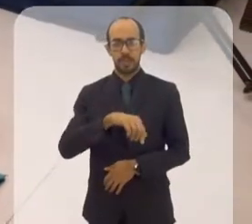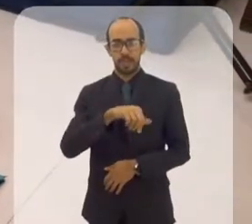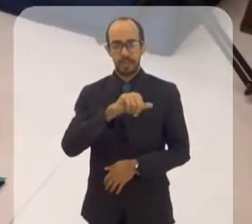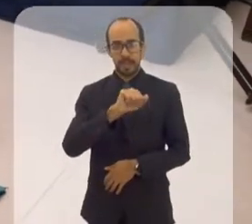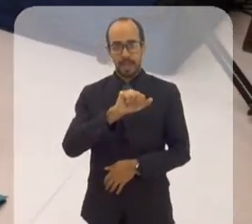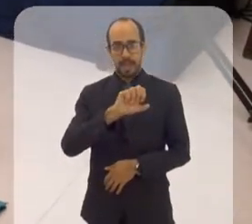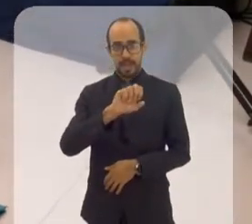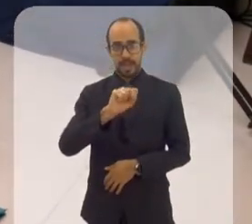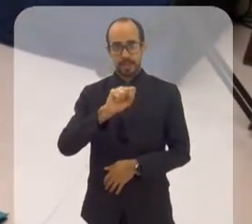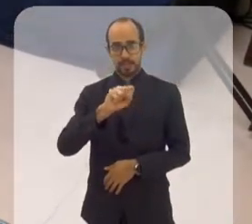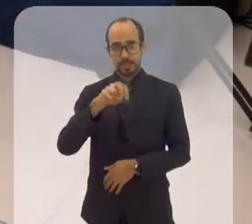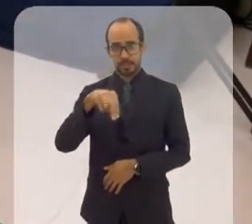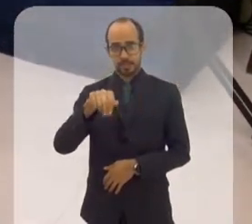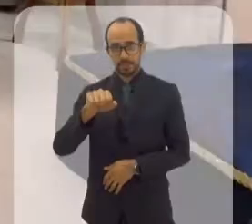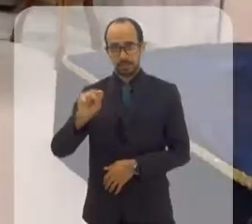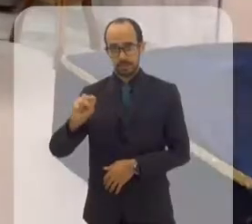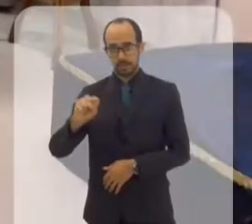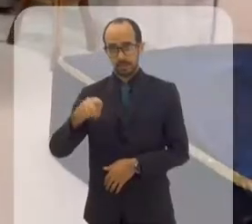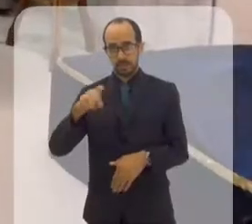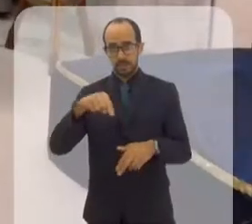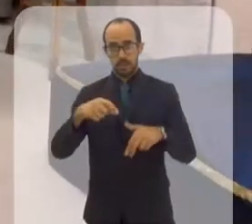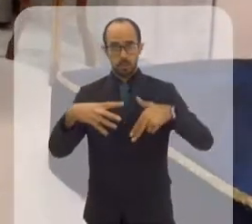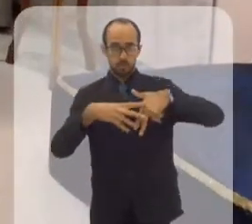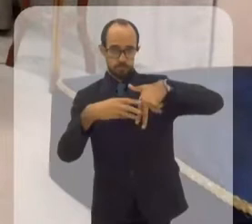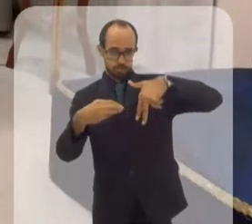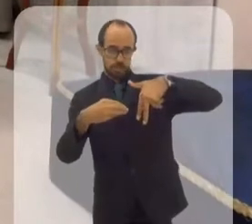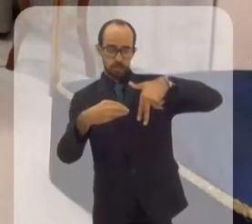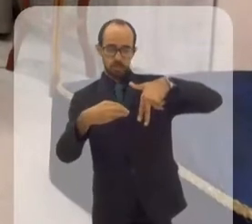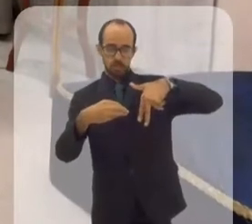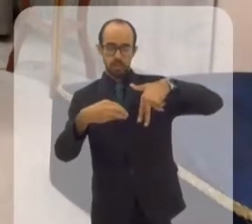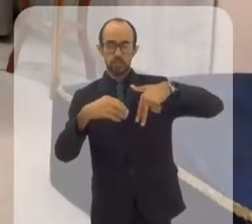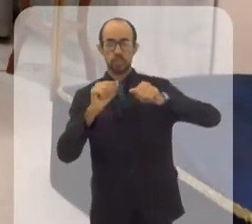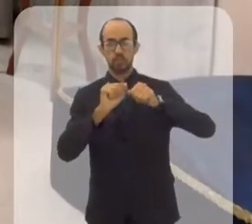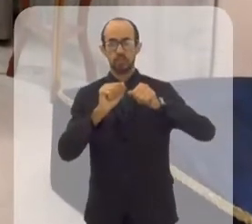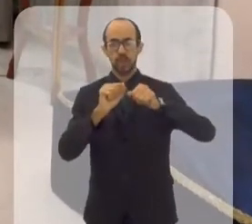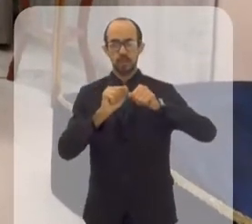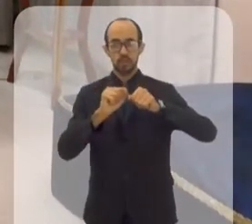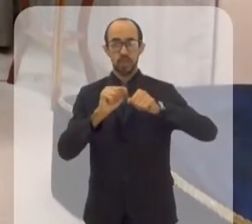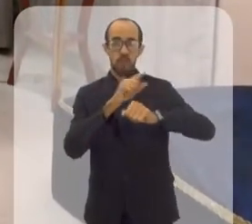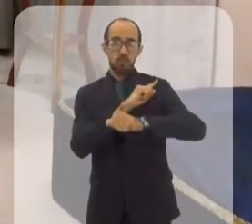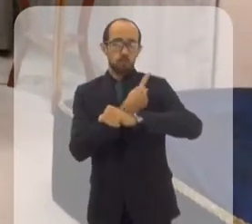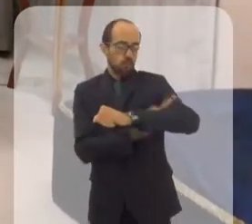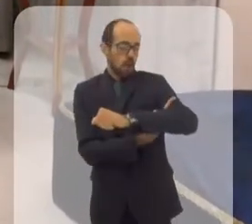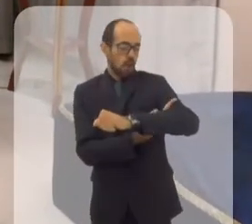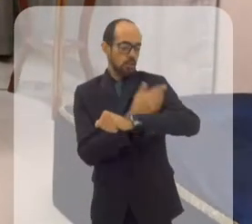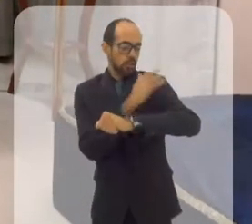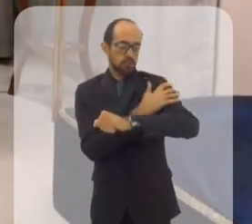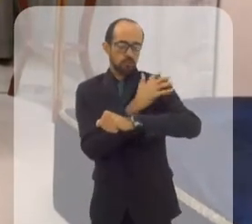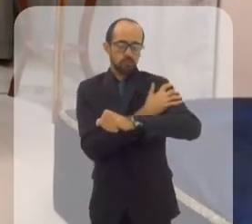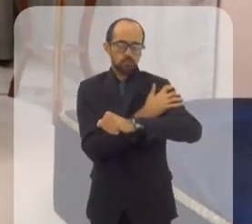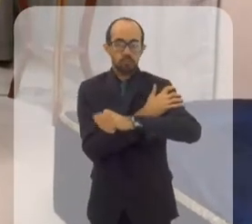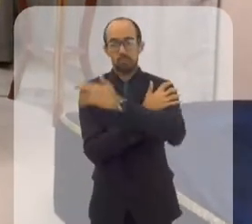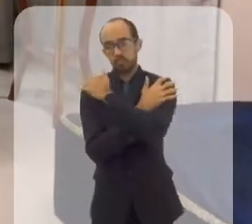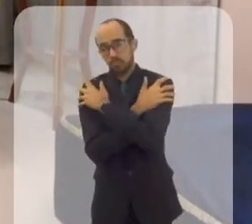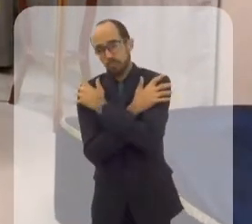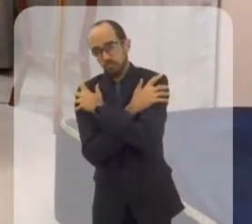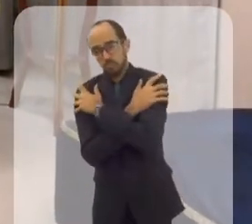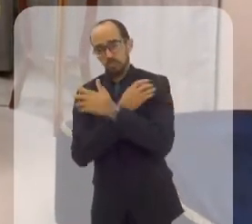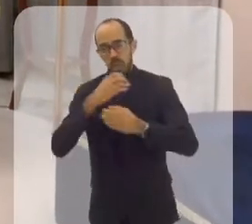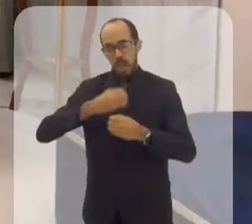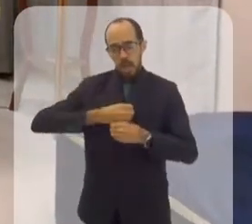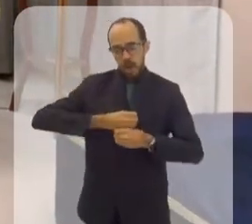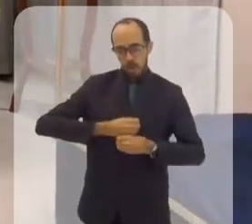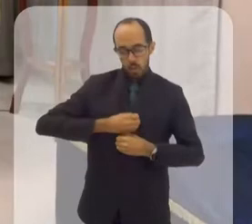tem posturas que a gente fortalece as pernas, fortalece o quadril, fortalece os ombros, fortalece